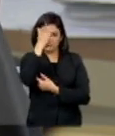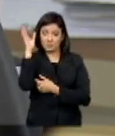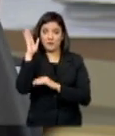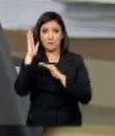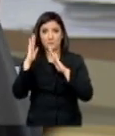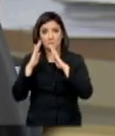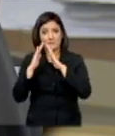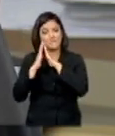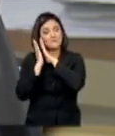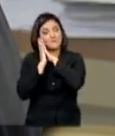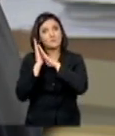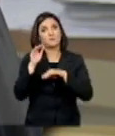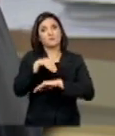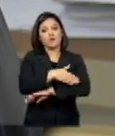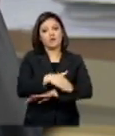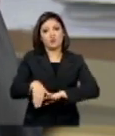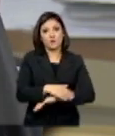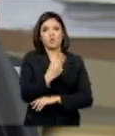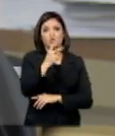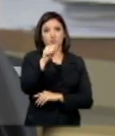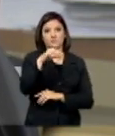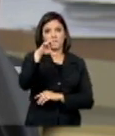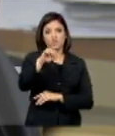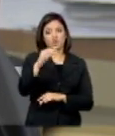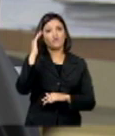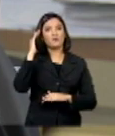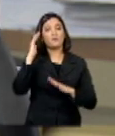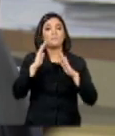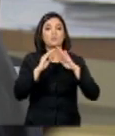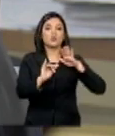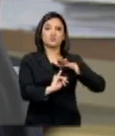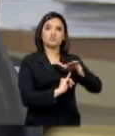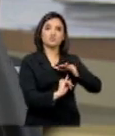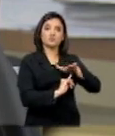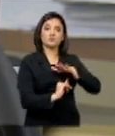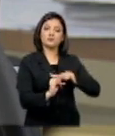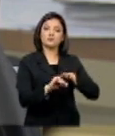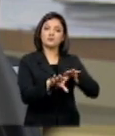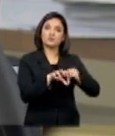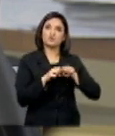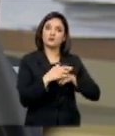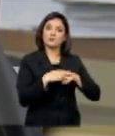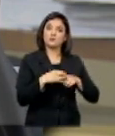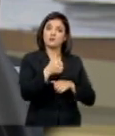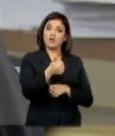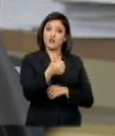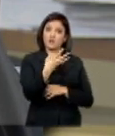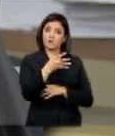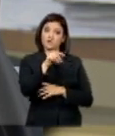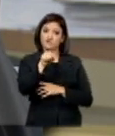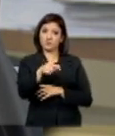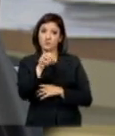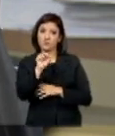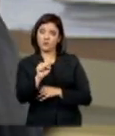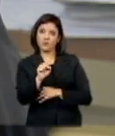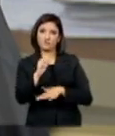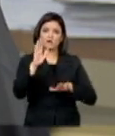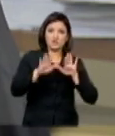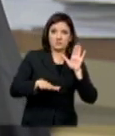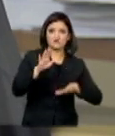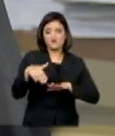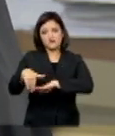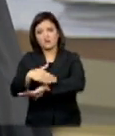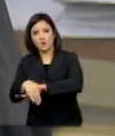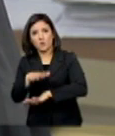temporariamente em instituições de acolhimento e 14,8 circulam entre esses espaços à pobreza segundo